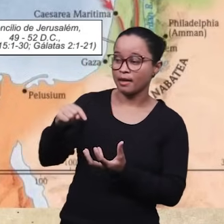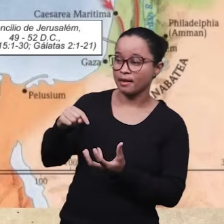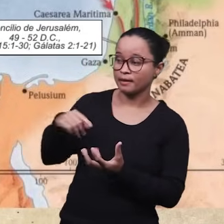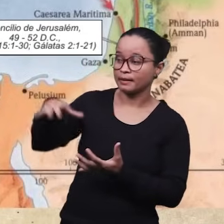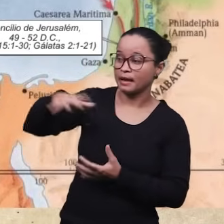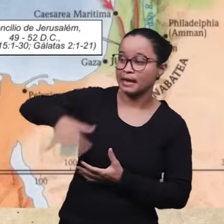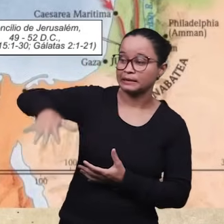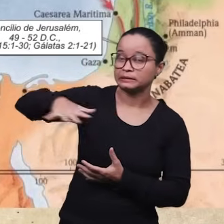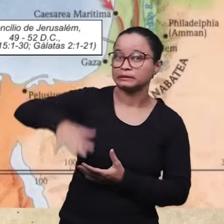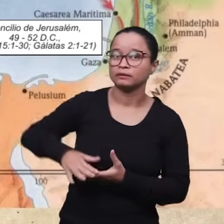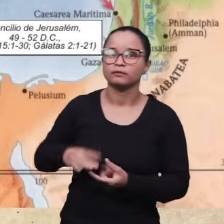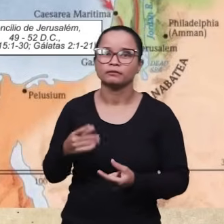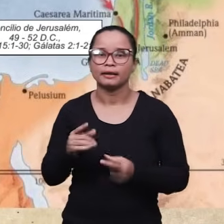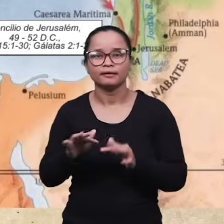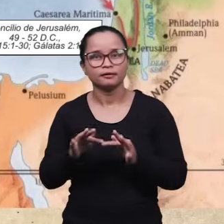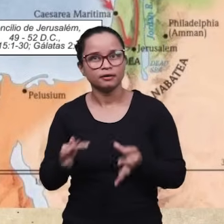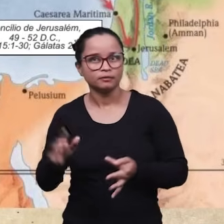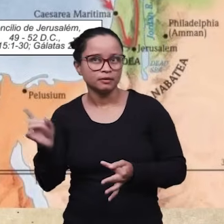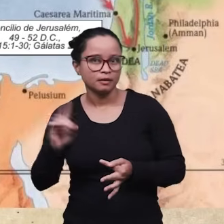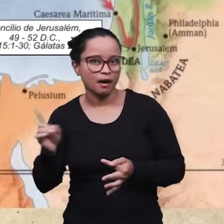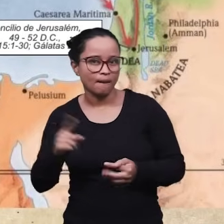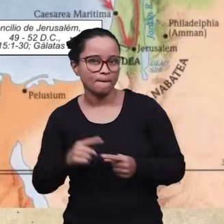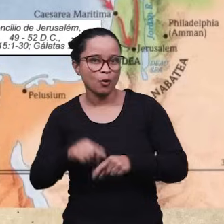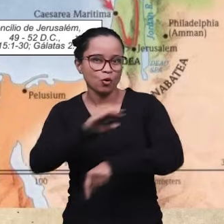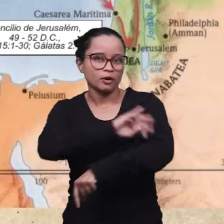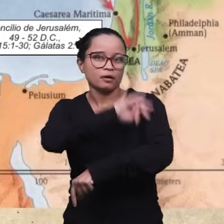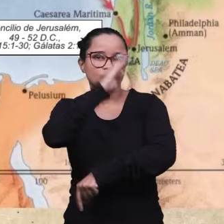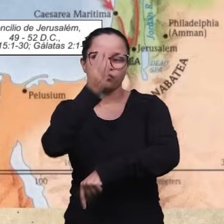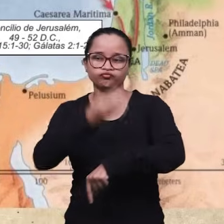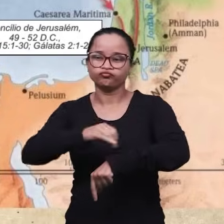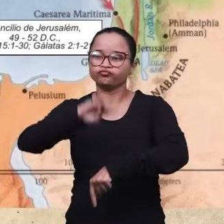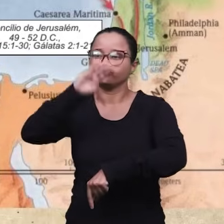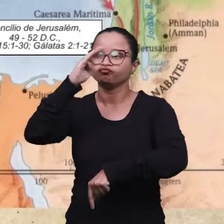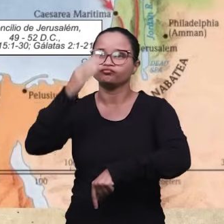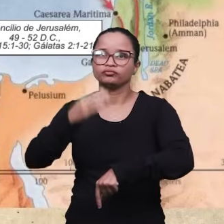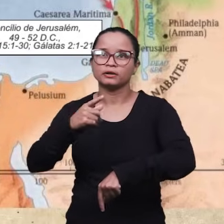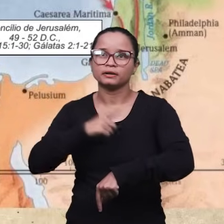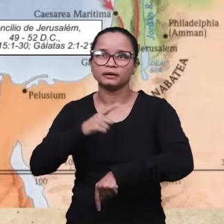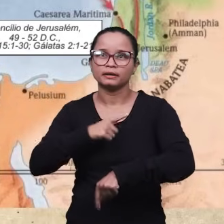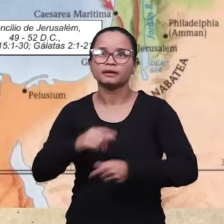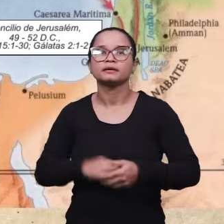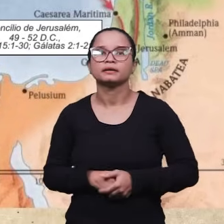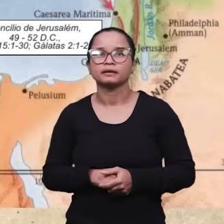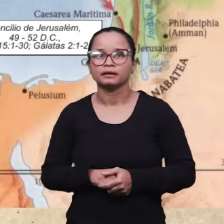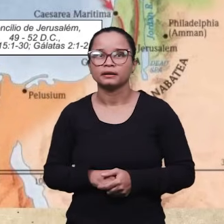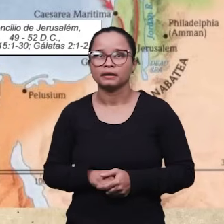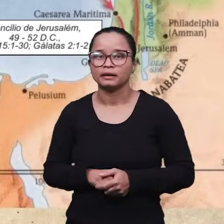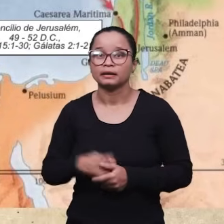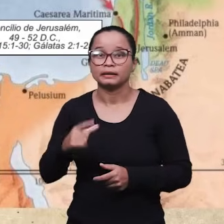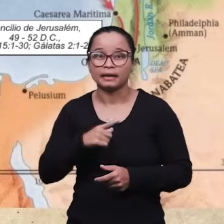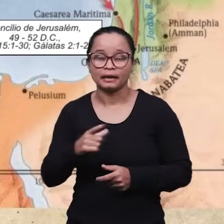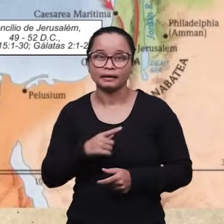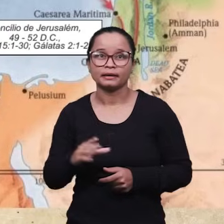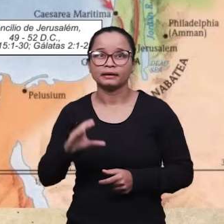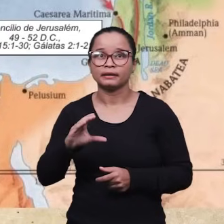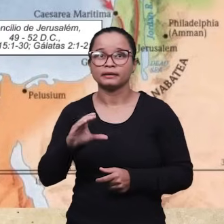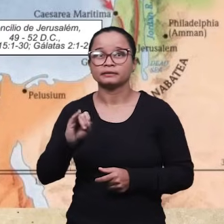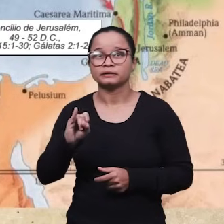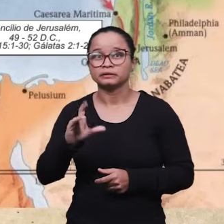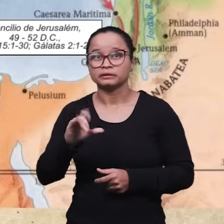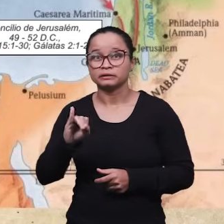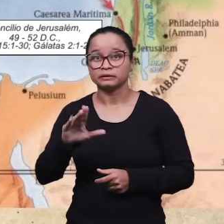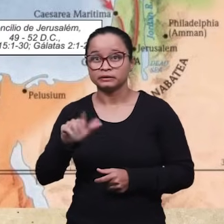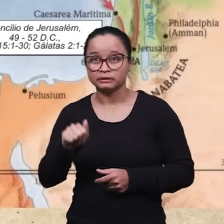é bastante montanhosa. Então, havia as portas da Cilícia, né? Havia o